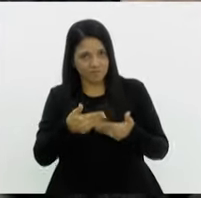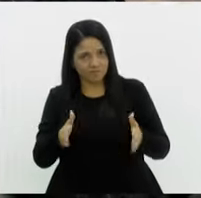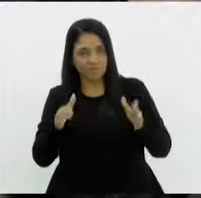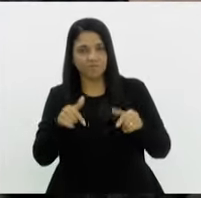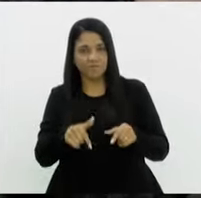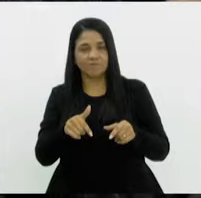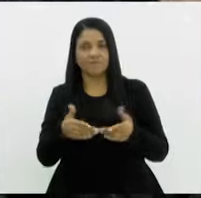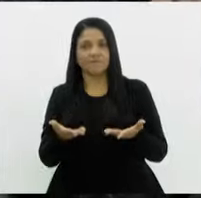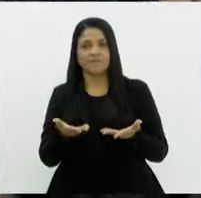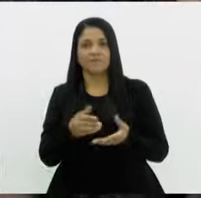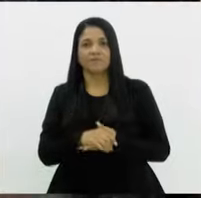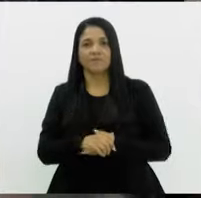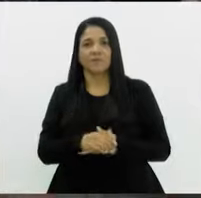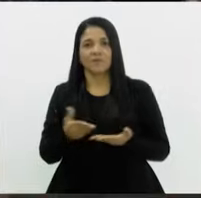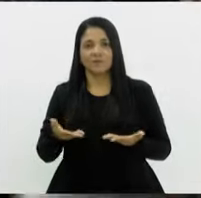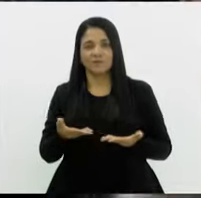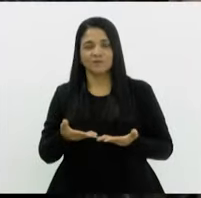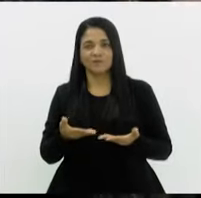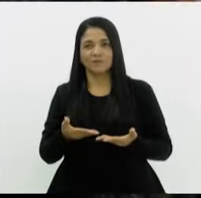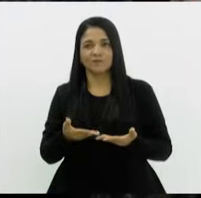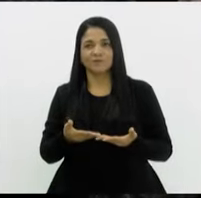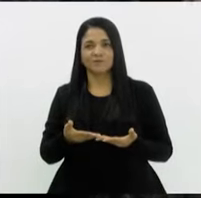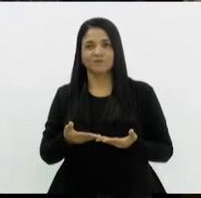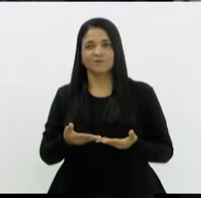hoje, eu quero